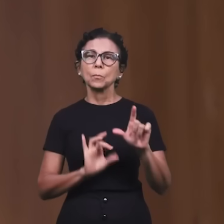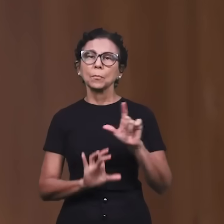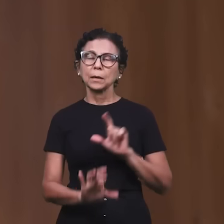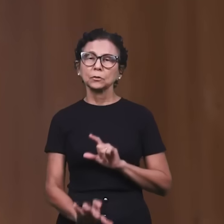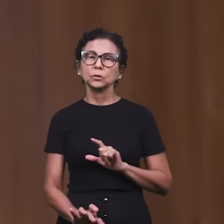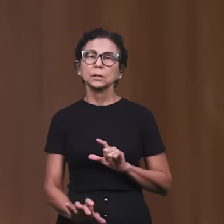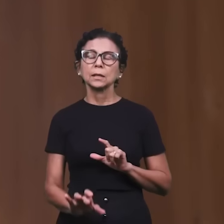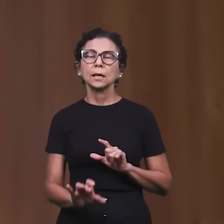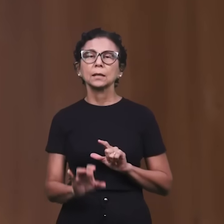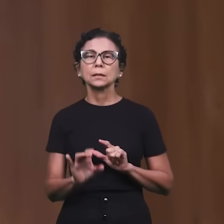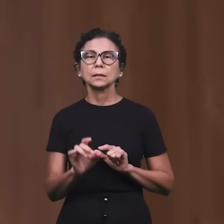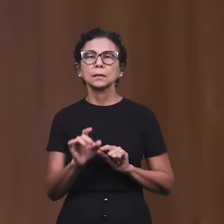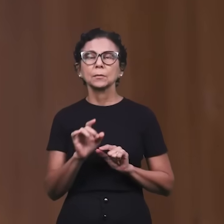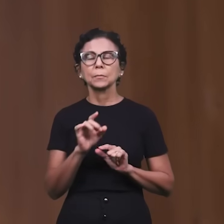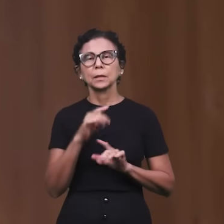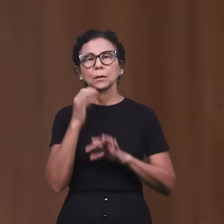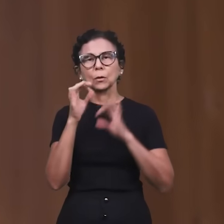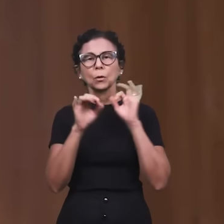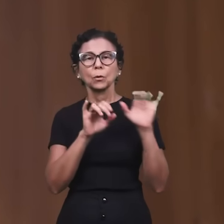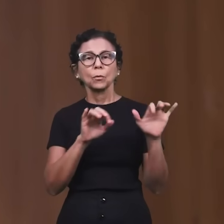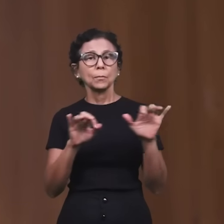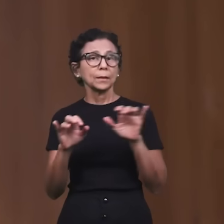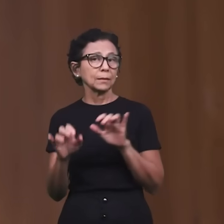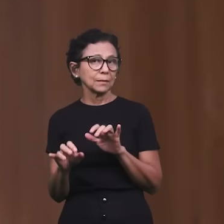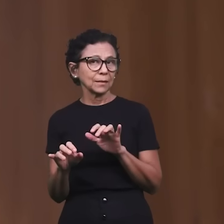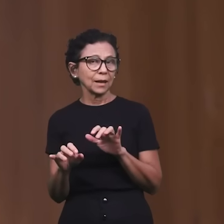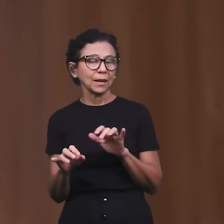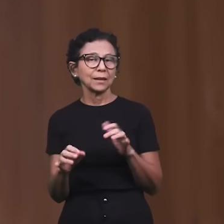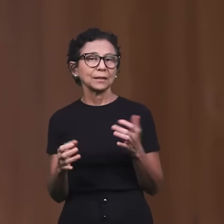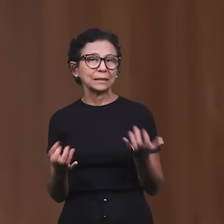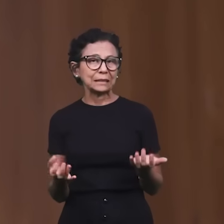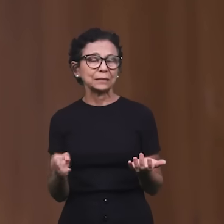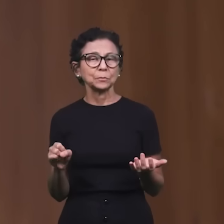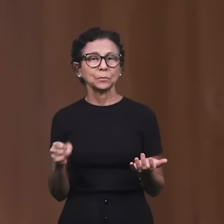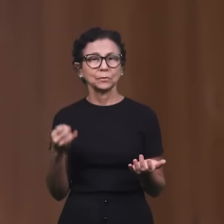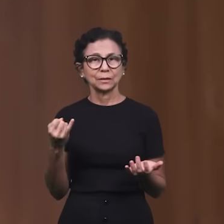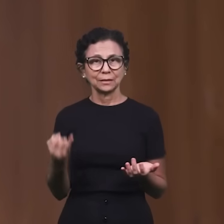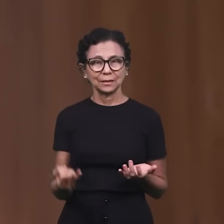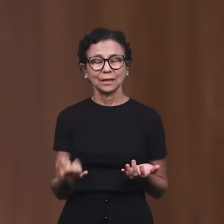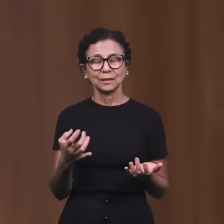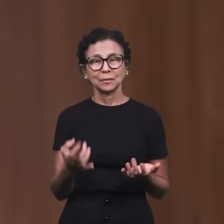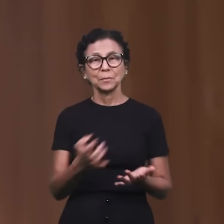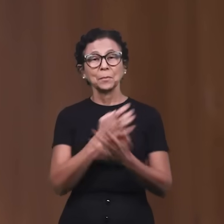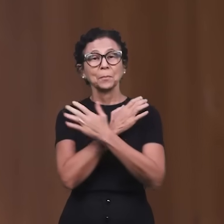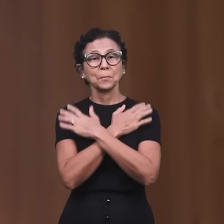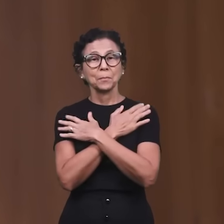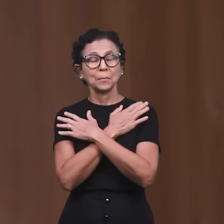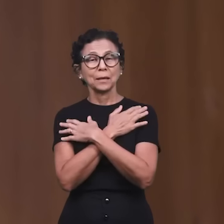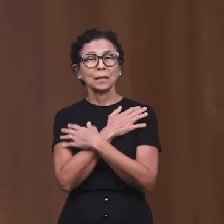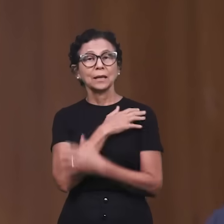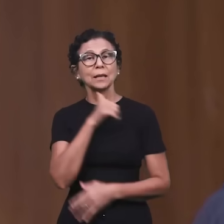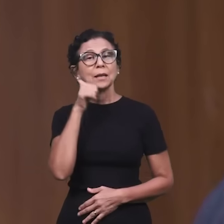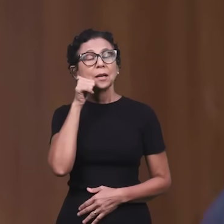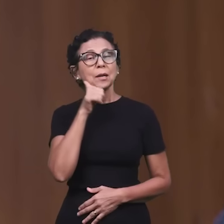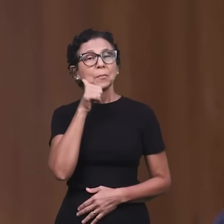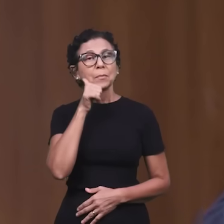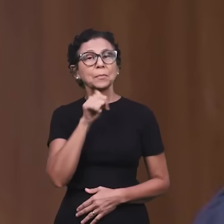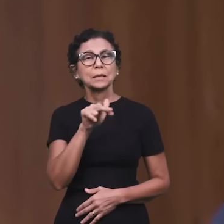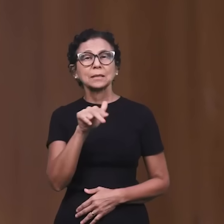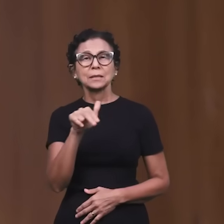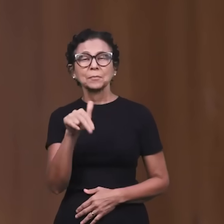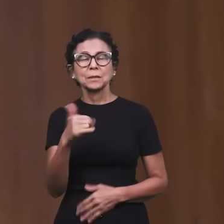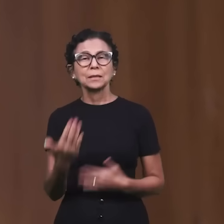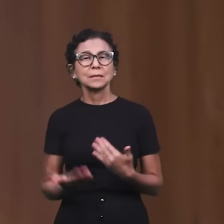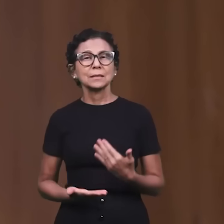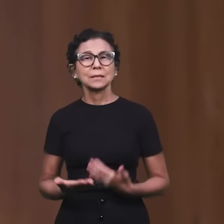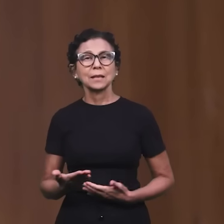comentar sobre o programa. E também queremos aqui aproveitar e mandar um abraço para as irmãs, as servas